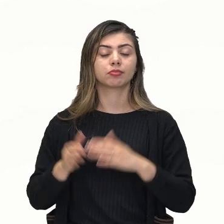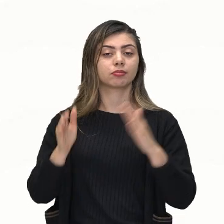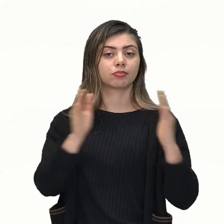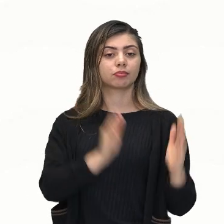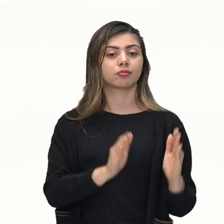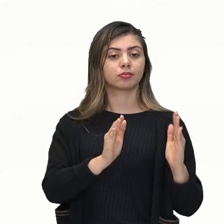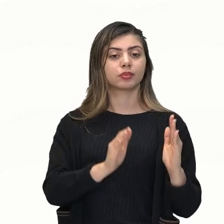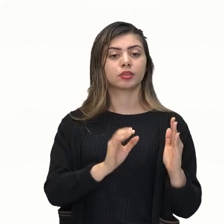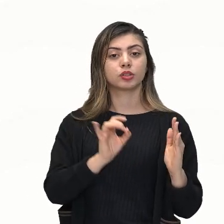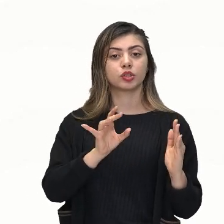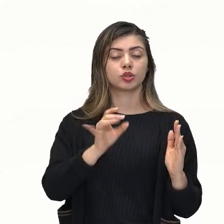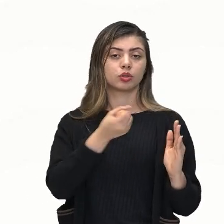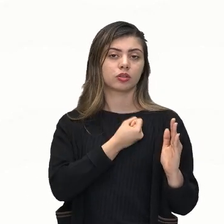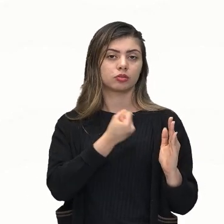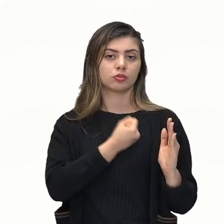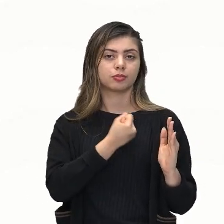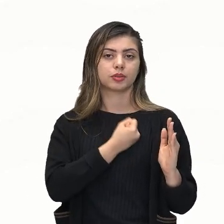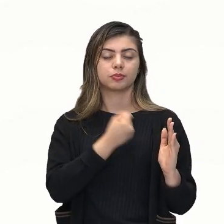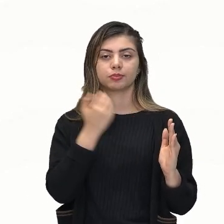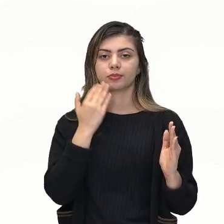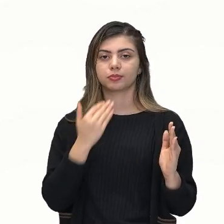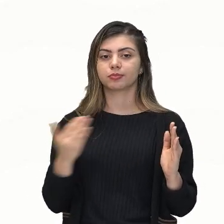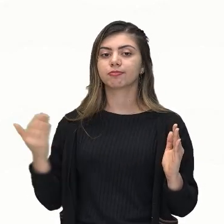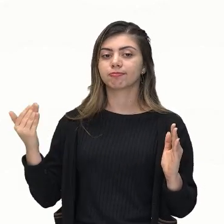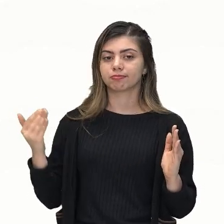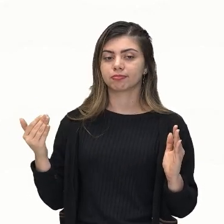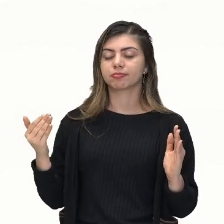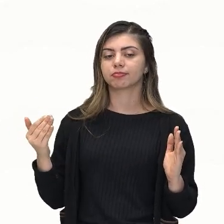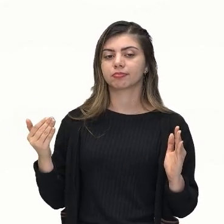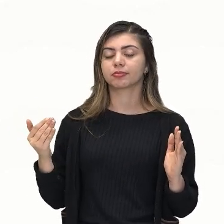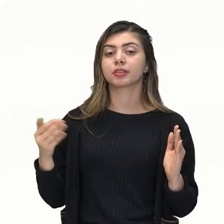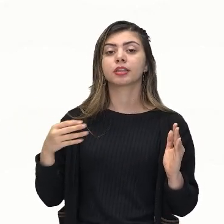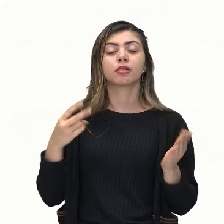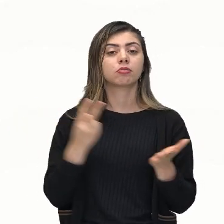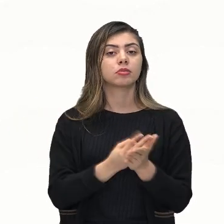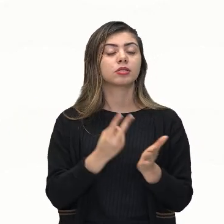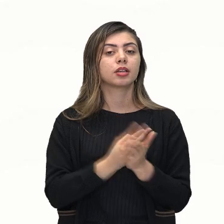só tem números. Sempre a